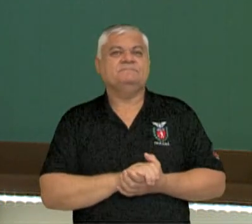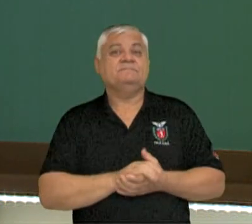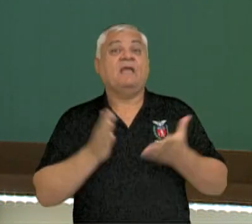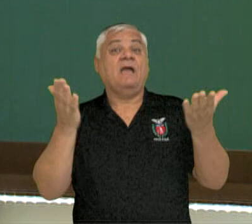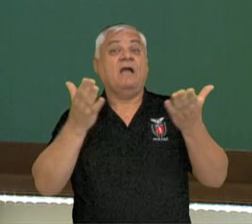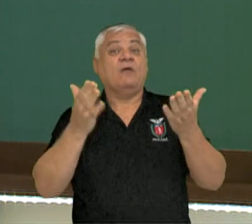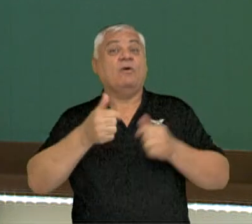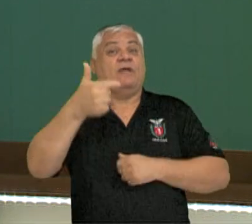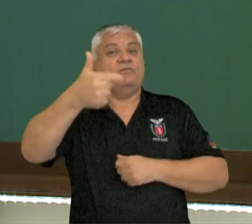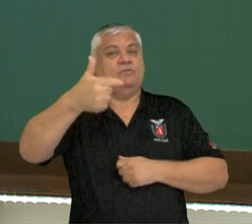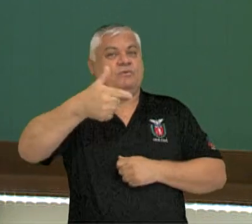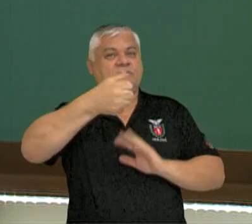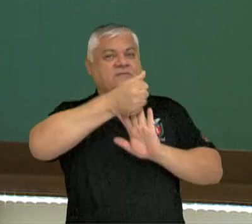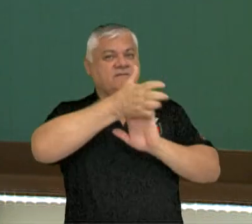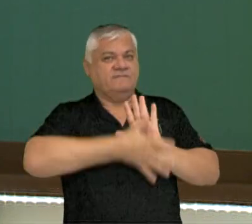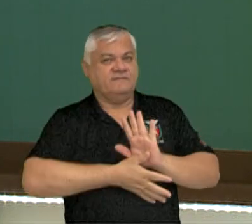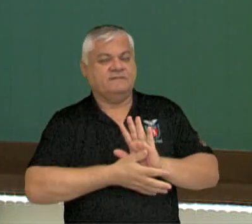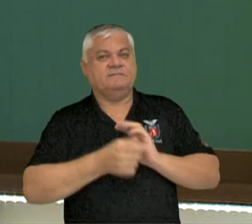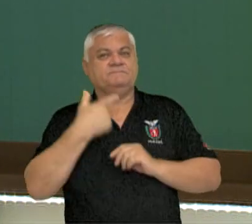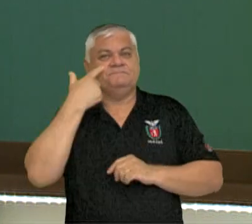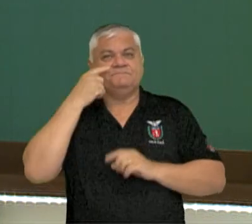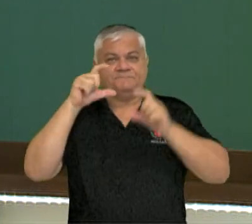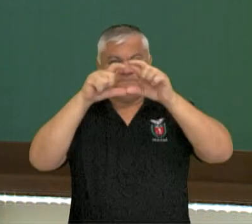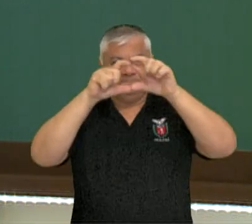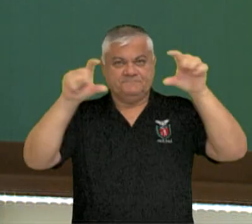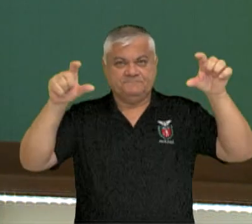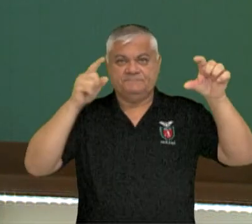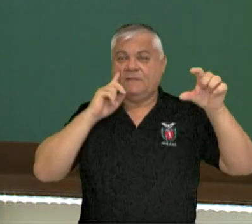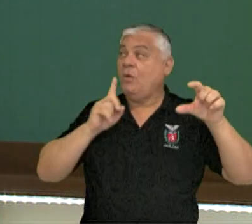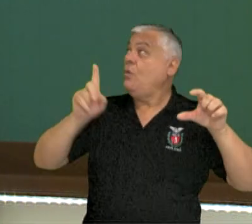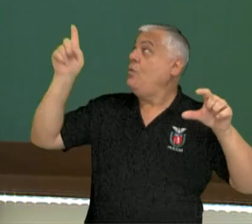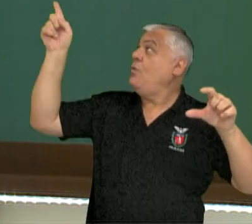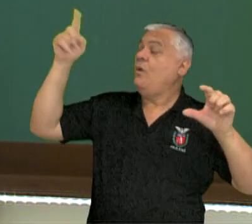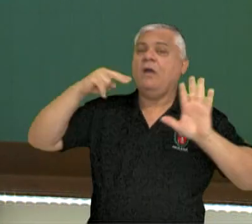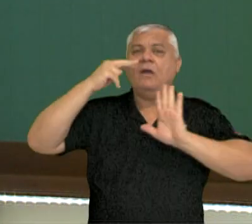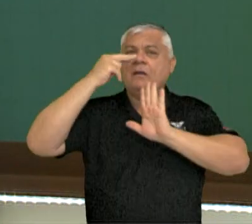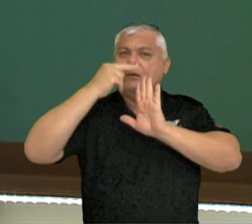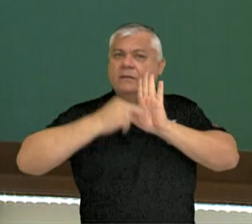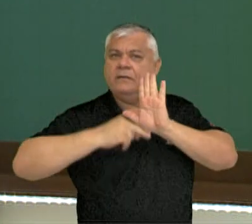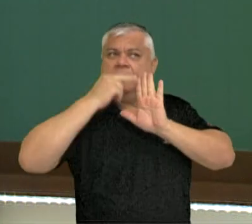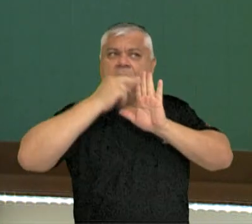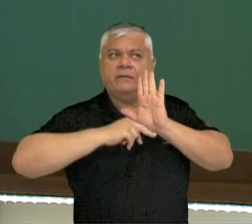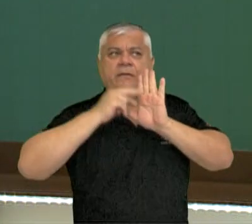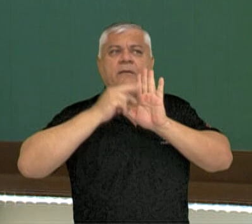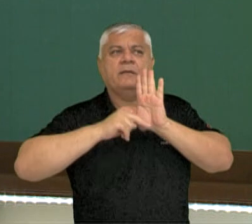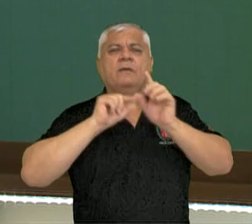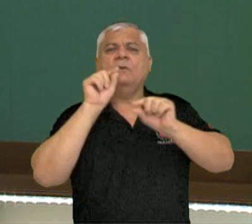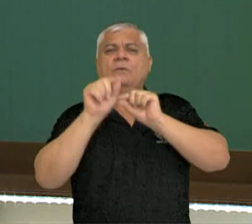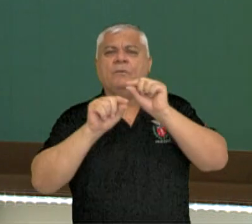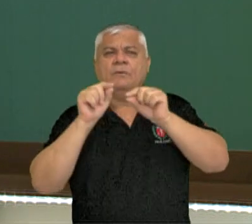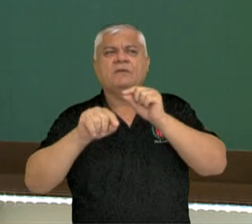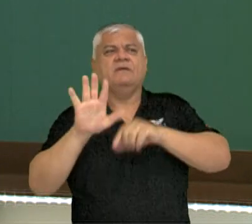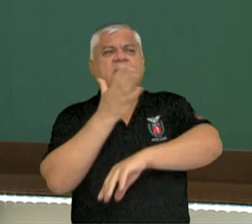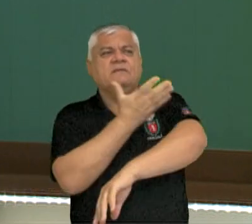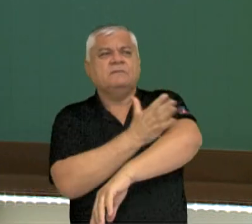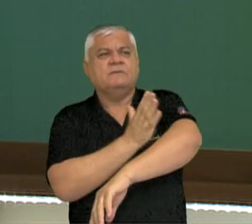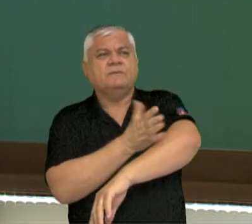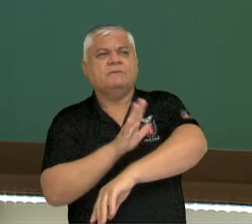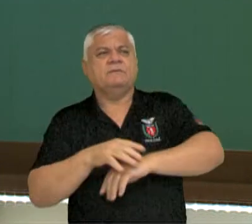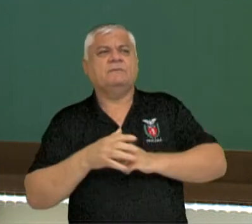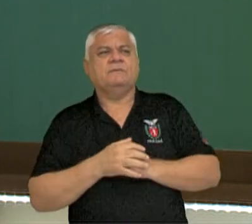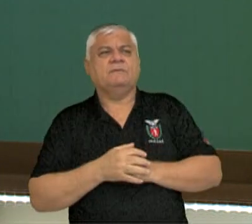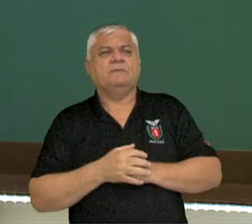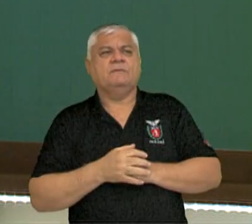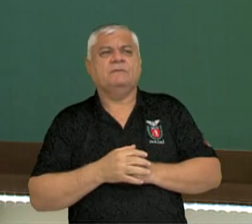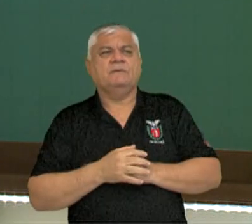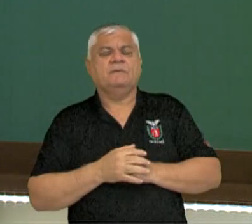Agora, atividade número 2. Convido você a ler o trecho e o exercício é o seguinte.